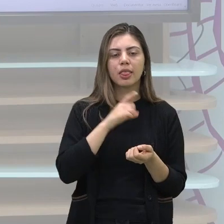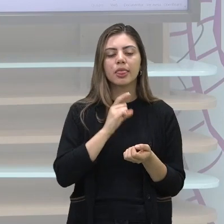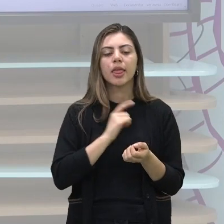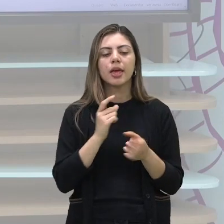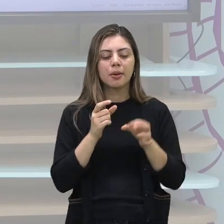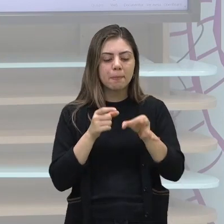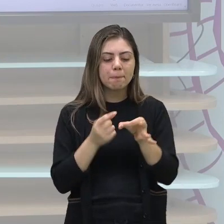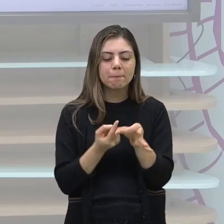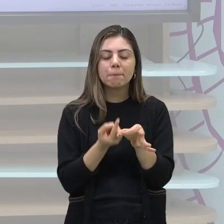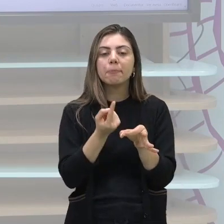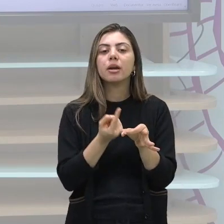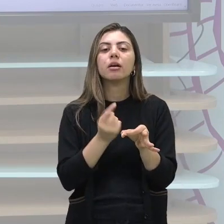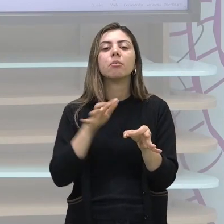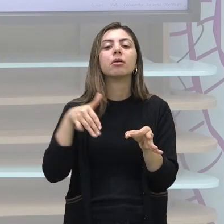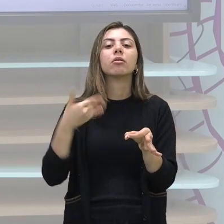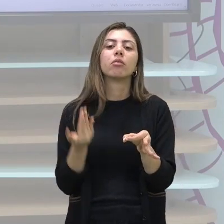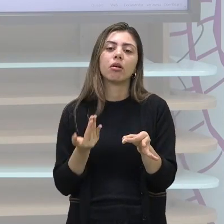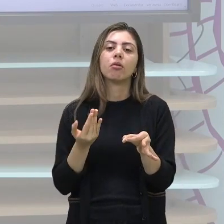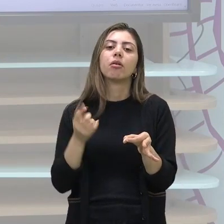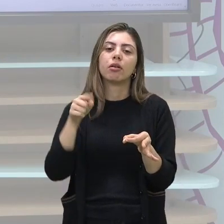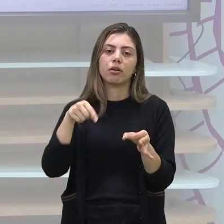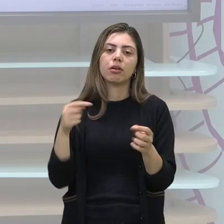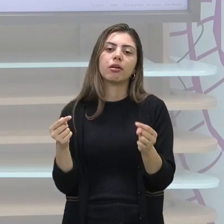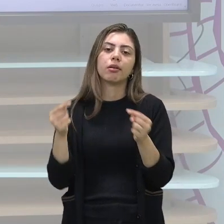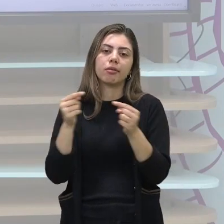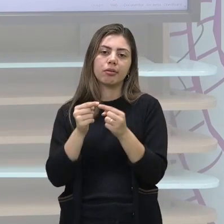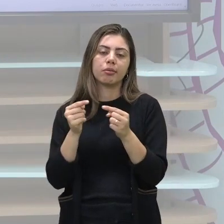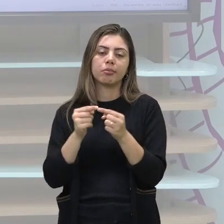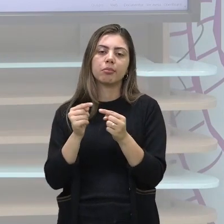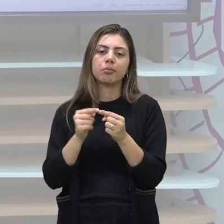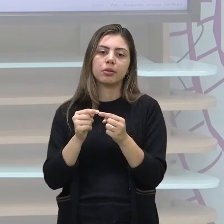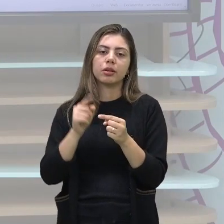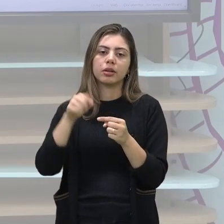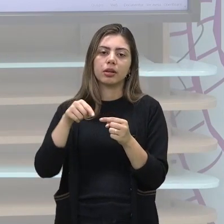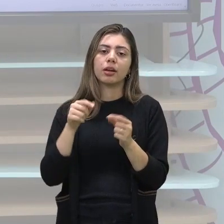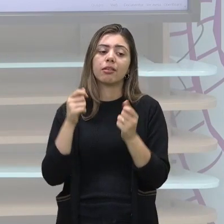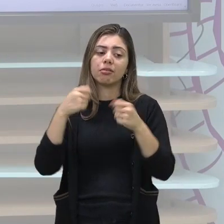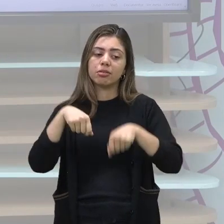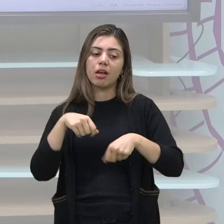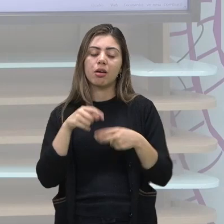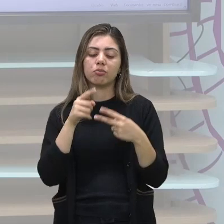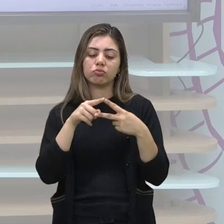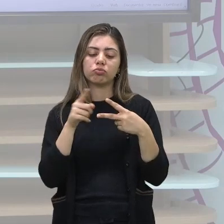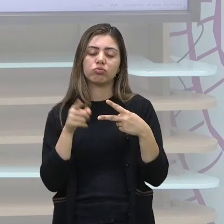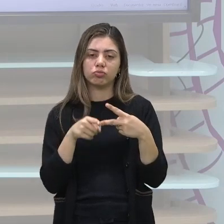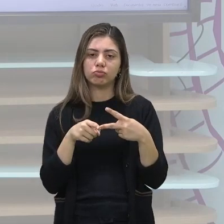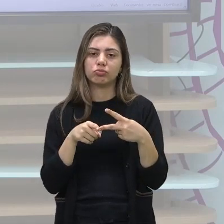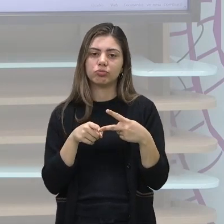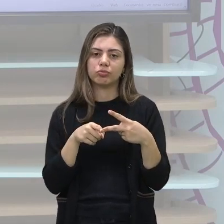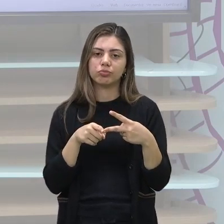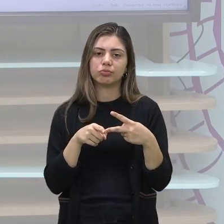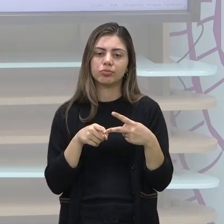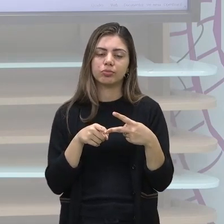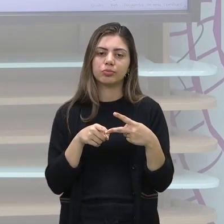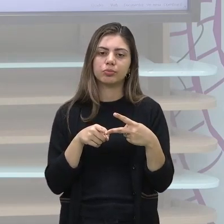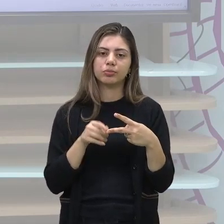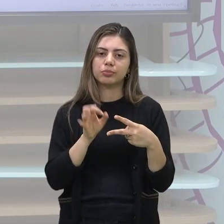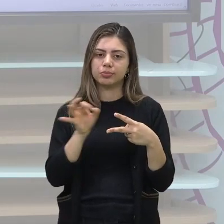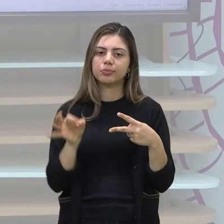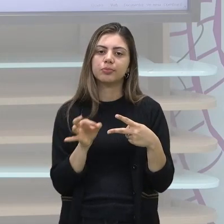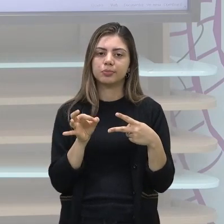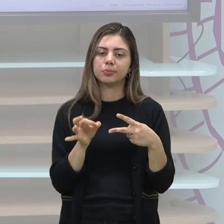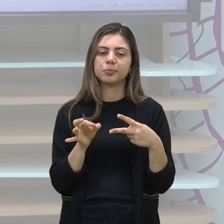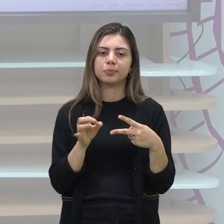cima, nós estamos representando através de um conjunto. O que que tem no conjunto, né? Elementos. Quais são